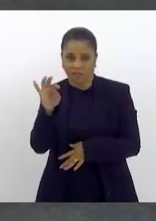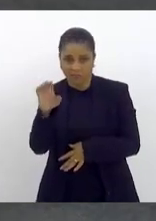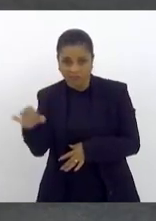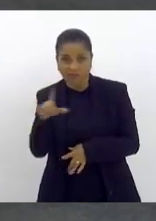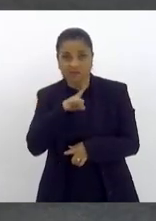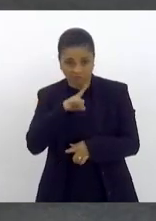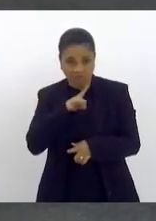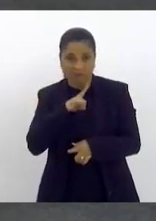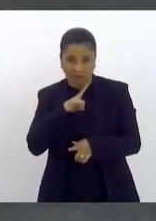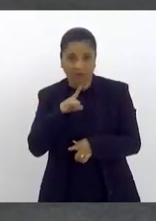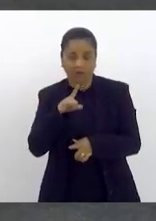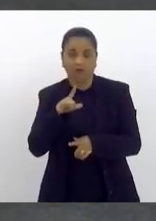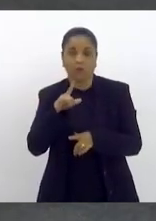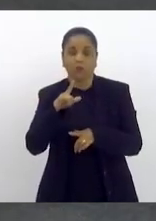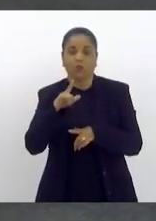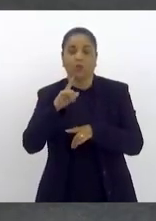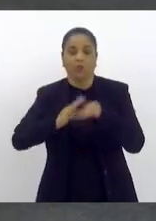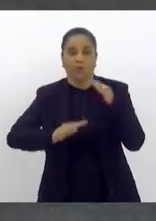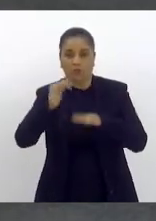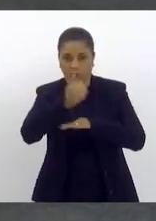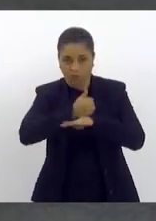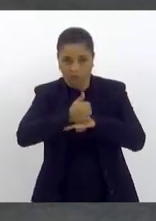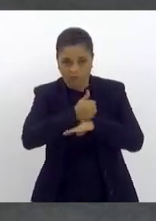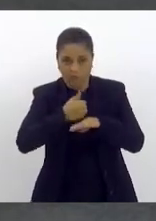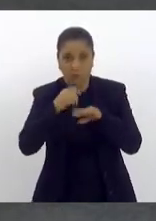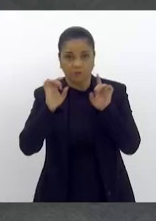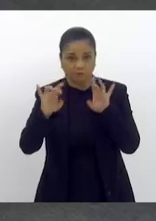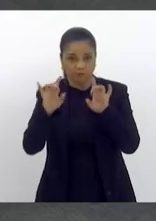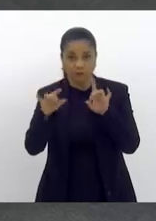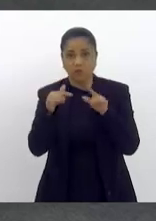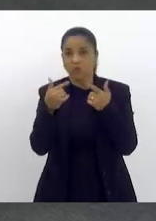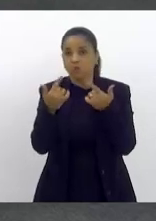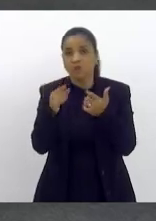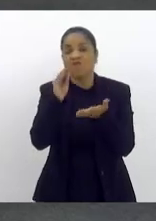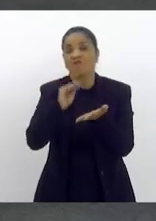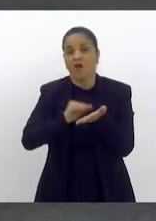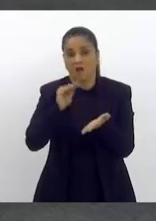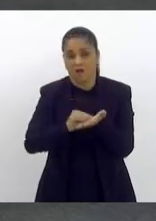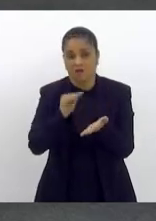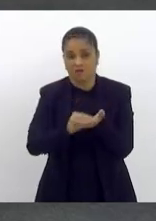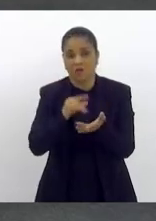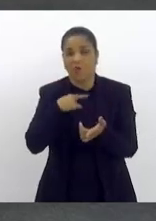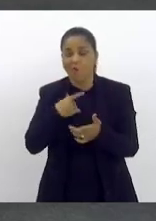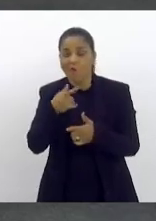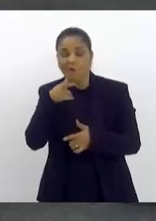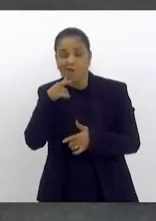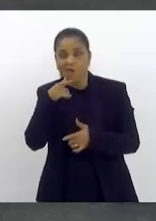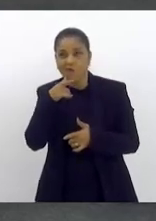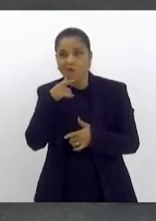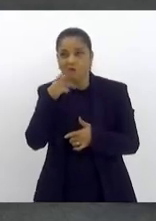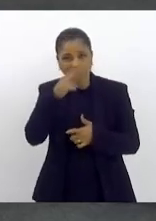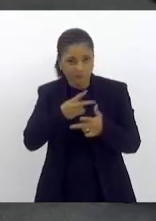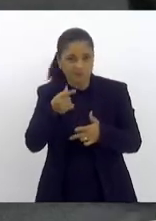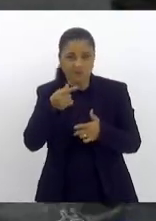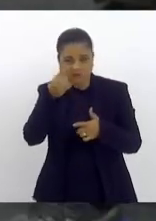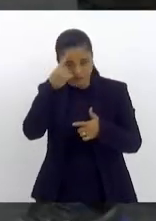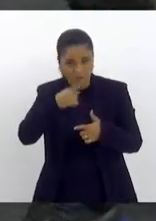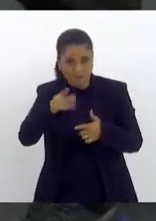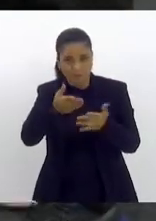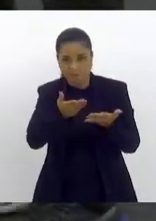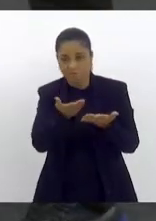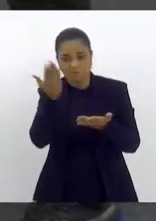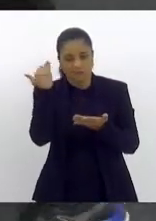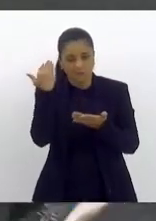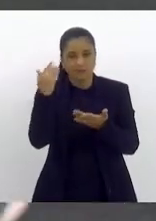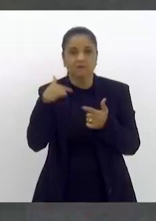Semana passada eu estava visitando uma unidade da FAETEC, Tia Ju. Que situação triste que eu vi. Um aluno com